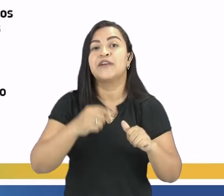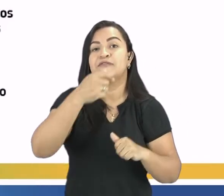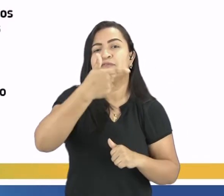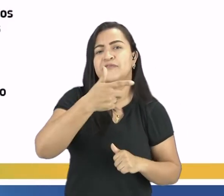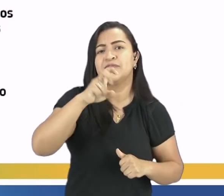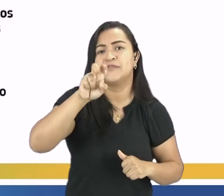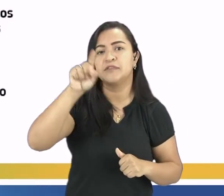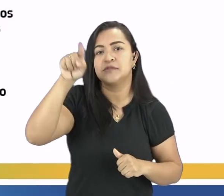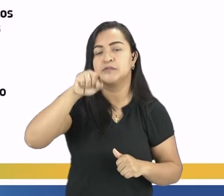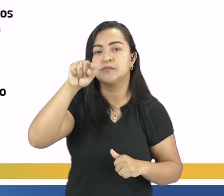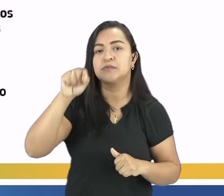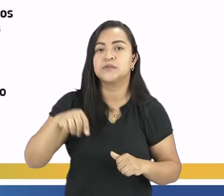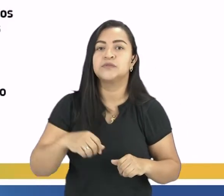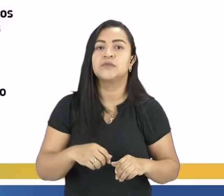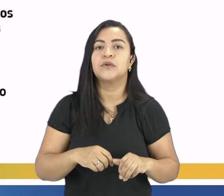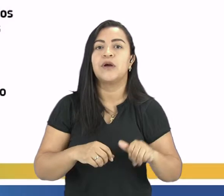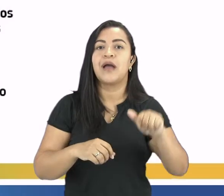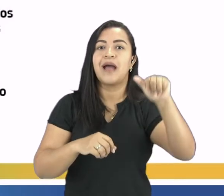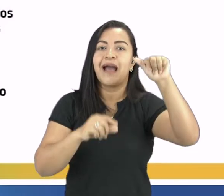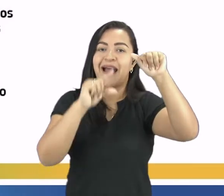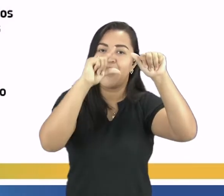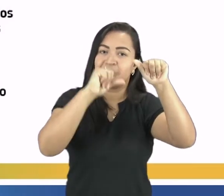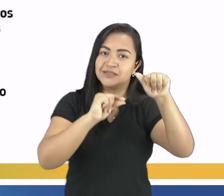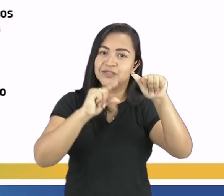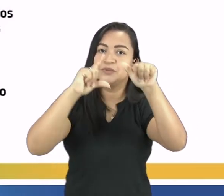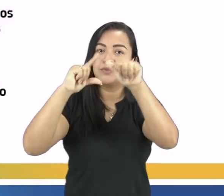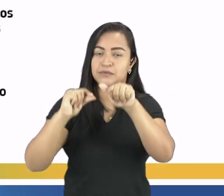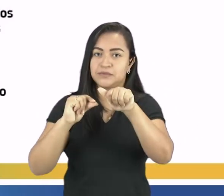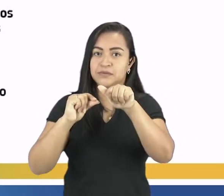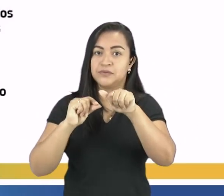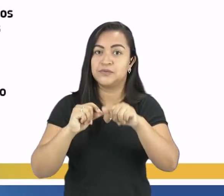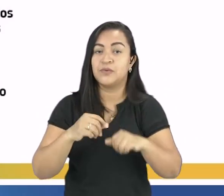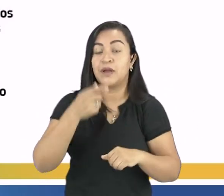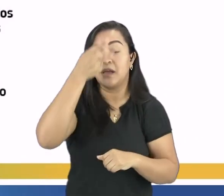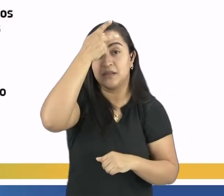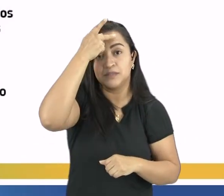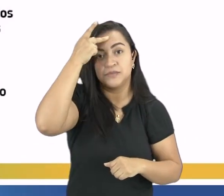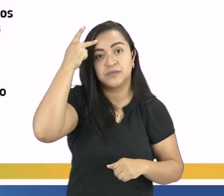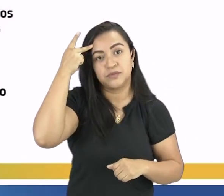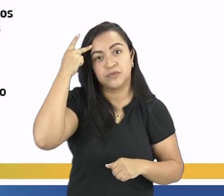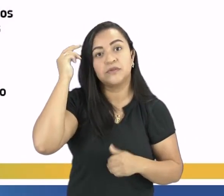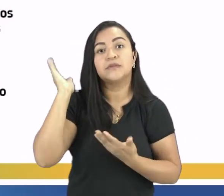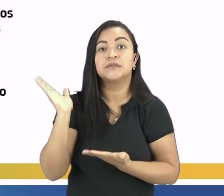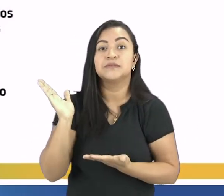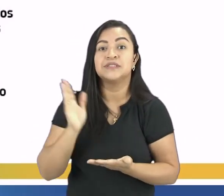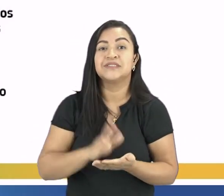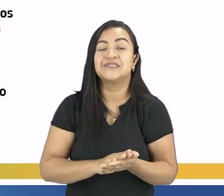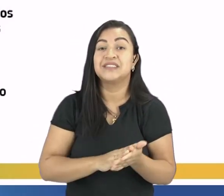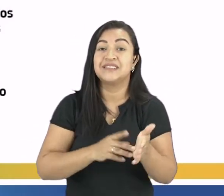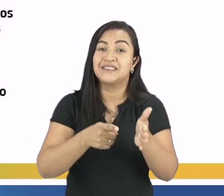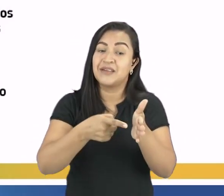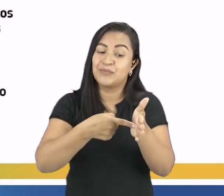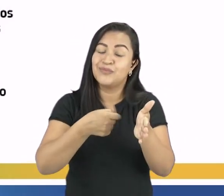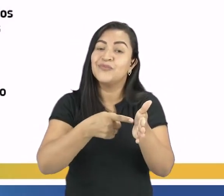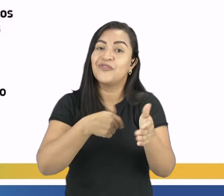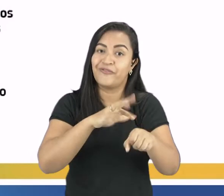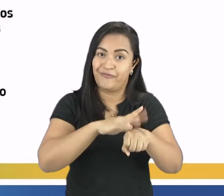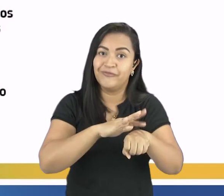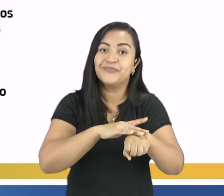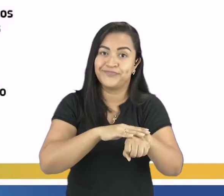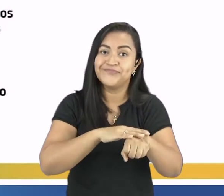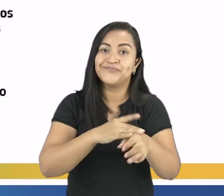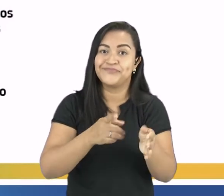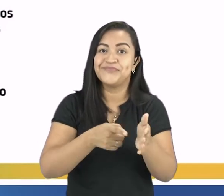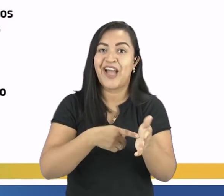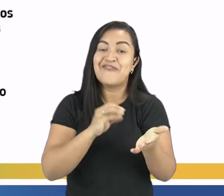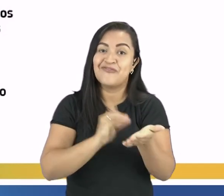25%, 1 sobre 4 de azinho, azinho. Esse indivíduo azinho, azinho, ele vai ser um indivíduo albino. Lembro